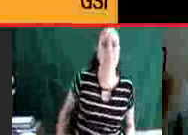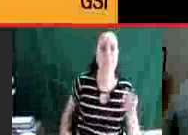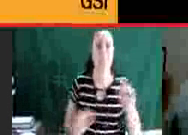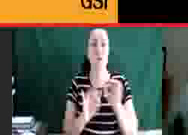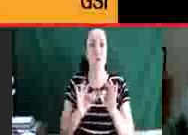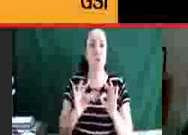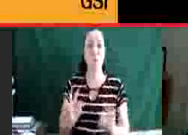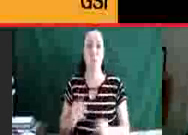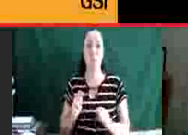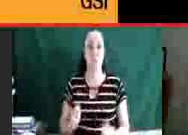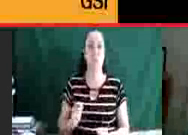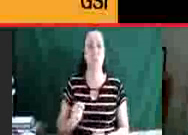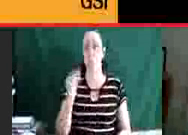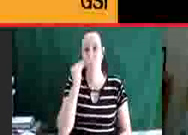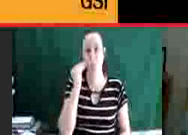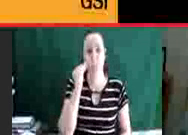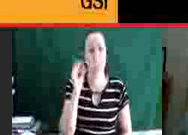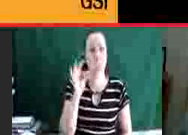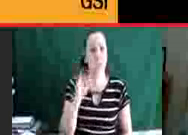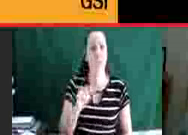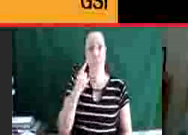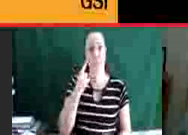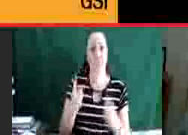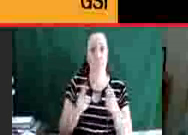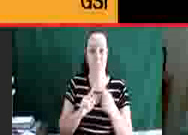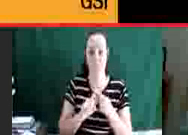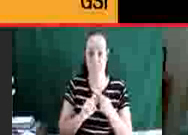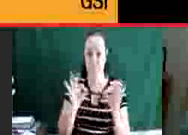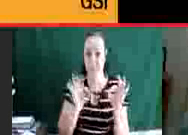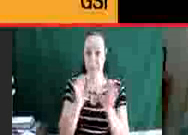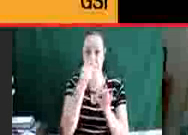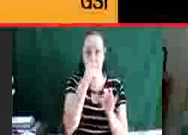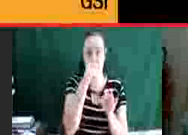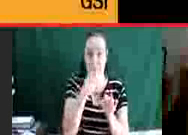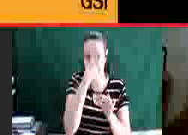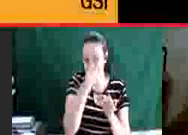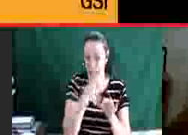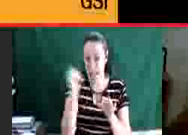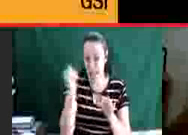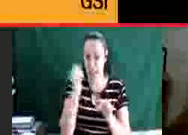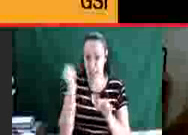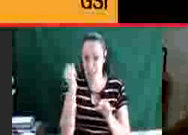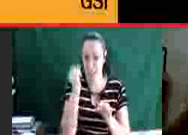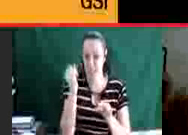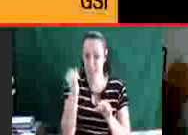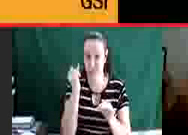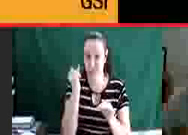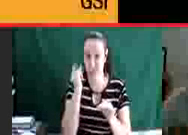do conjunto de ferramentas do analista de segurança. Falei muita coisa?